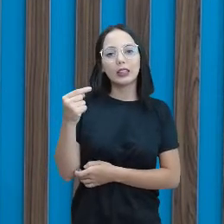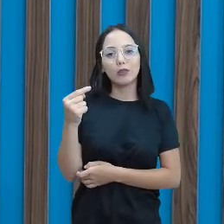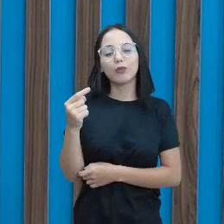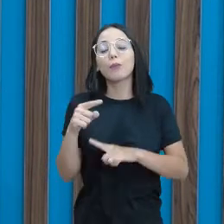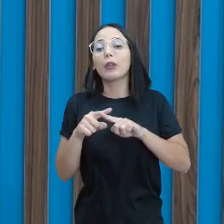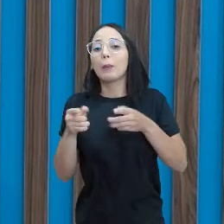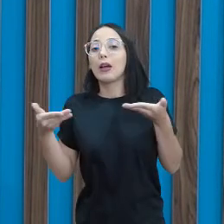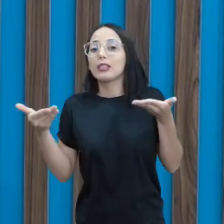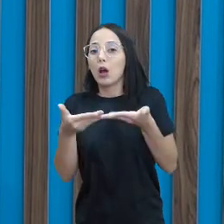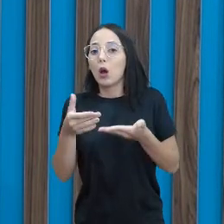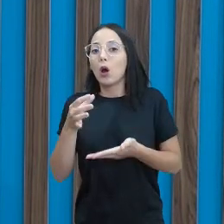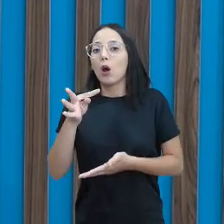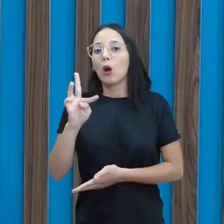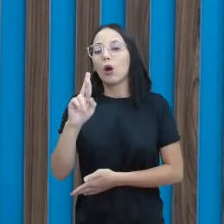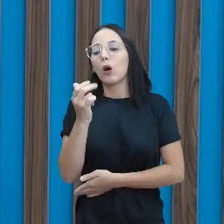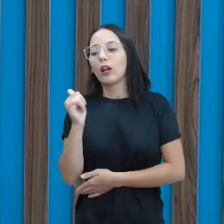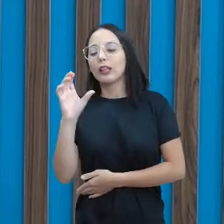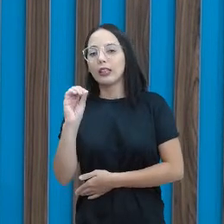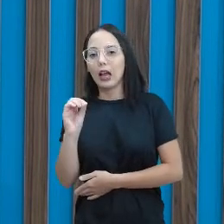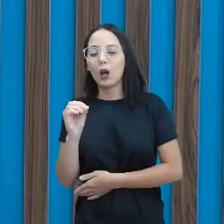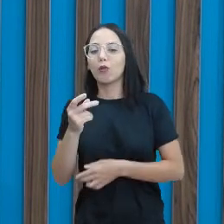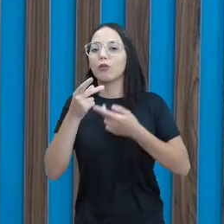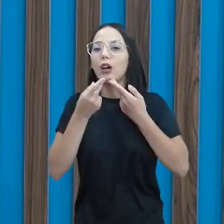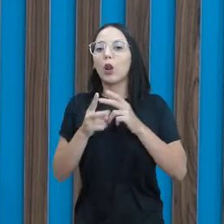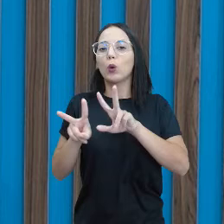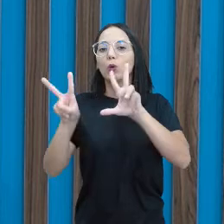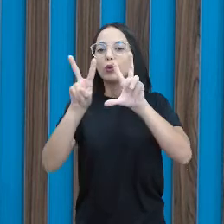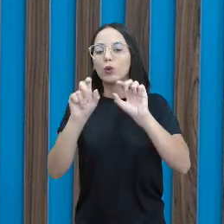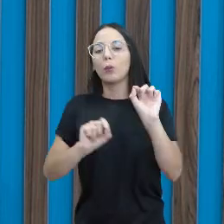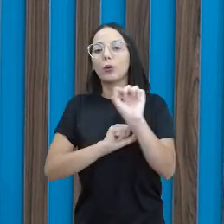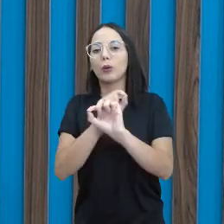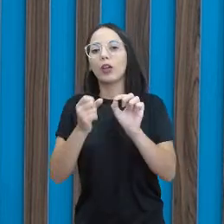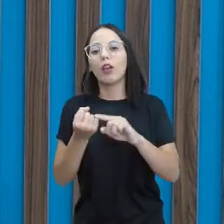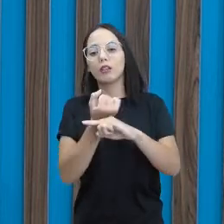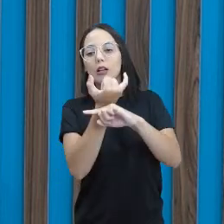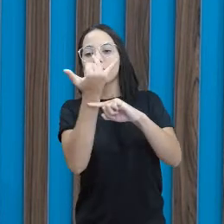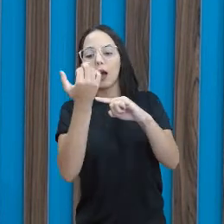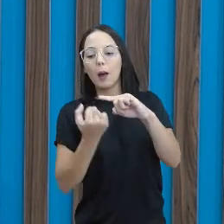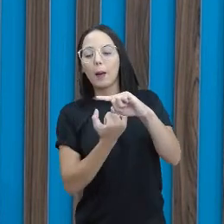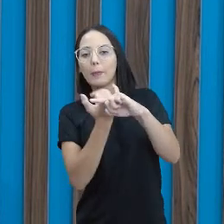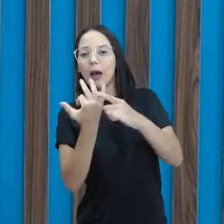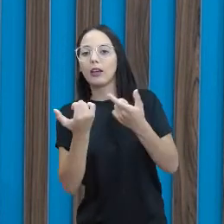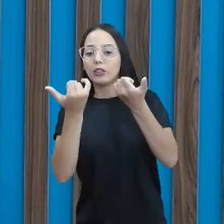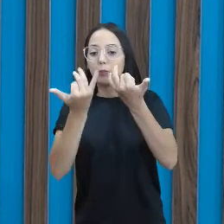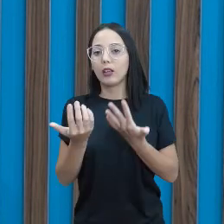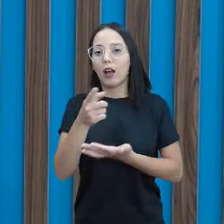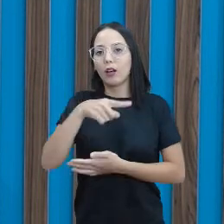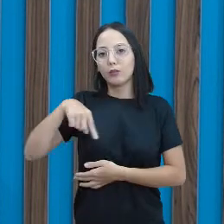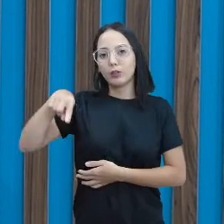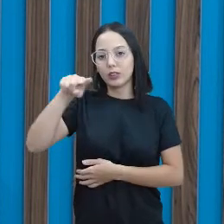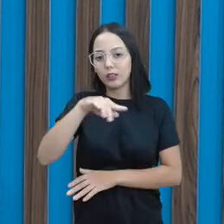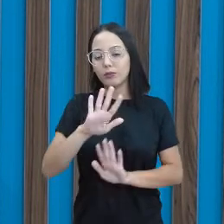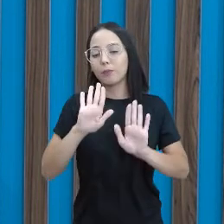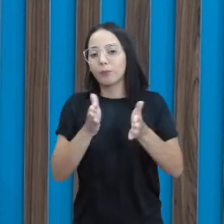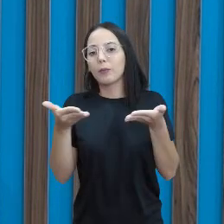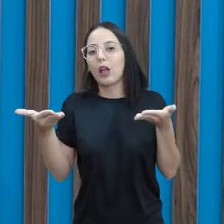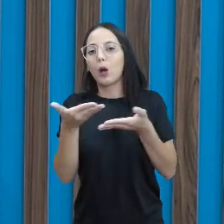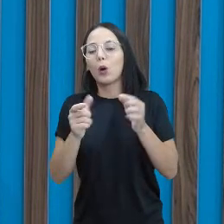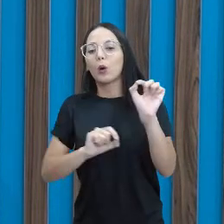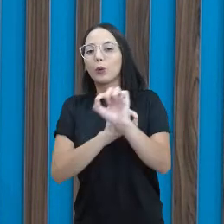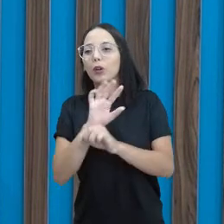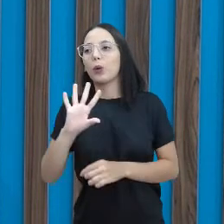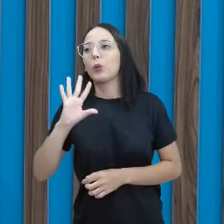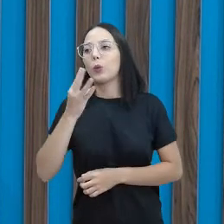Agora, Tiago trouxe ali um número racional, né? Trouxe ali a confecção de uma fração e vai explicar um pouquinho para vocês. Então, agora a gente trouxe